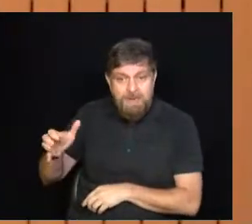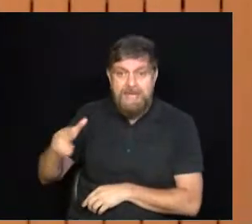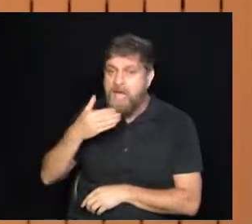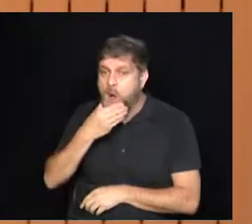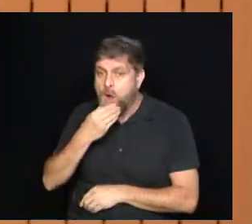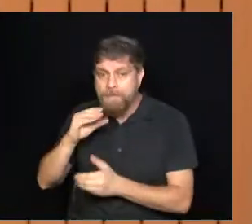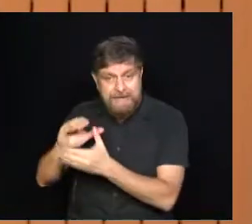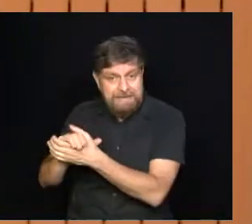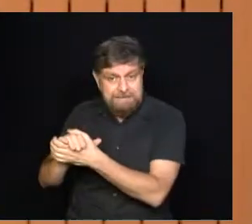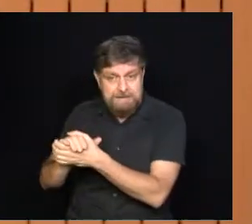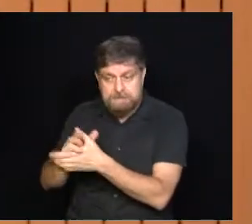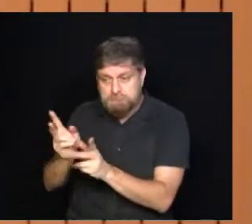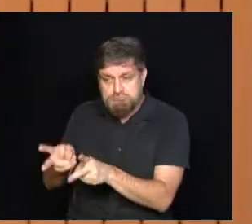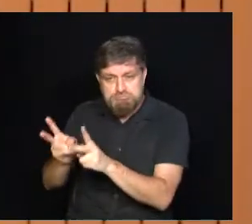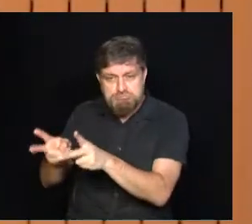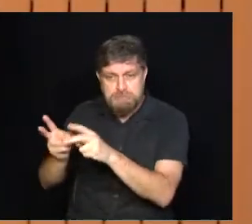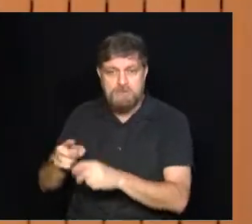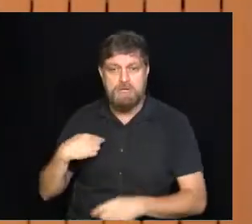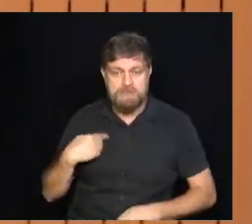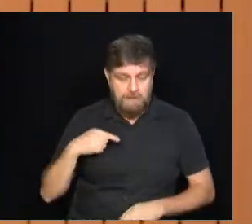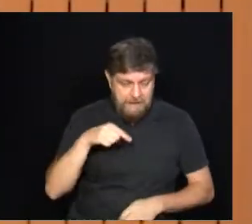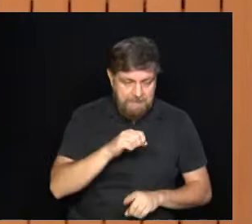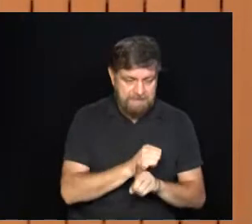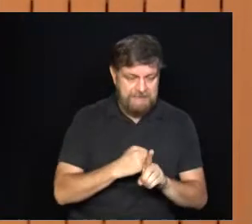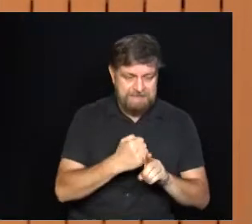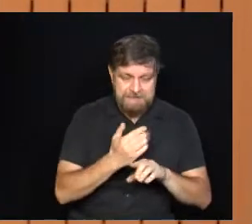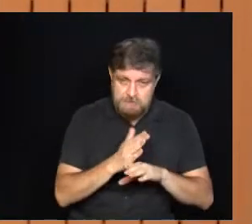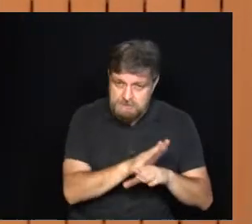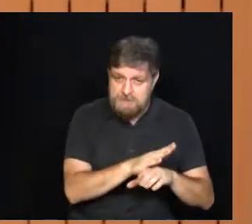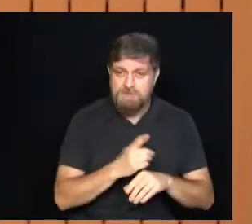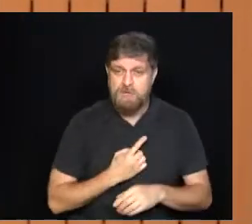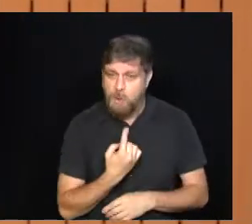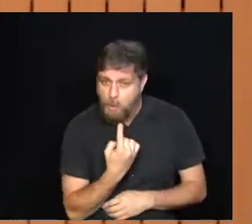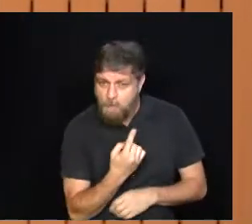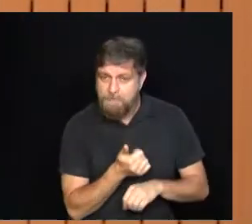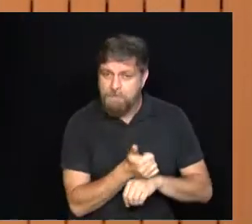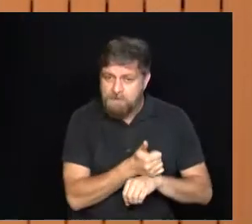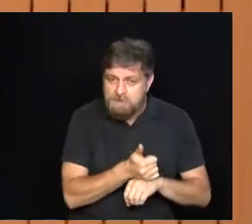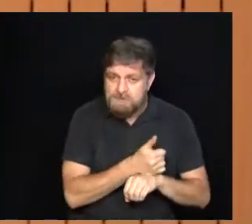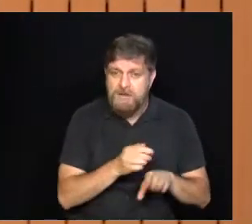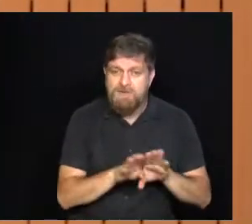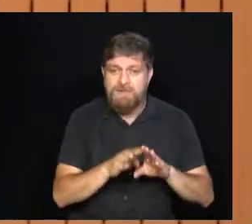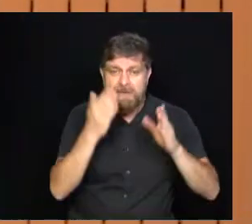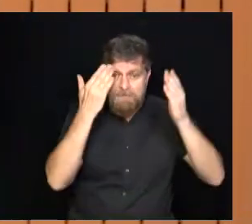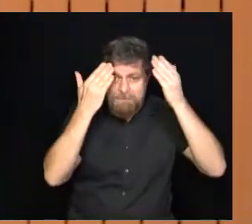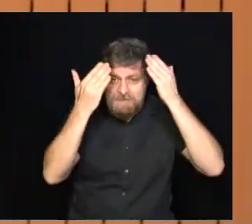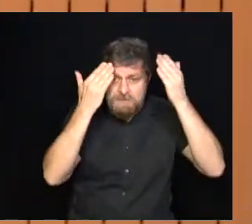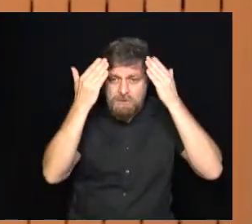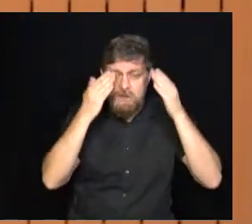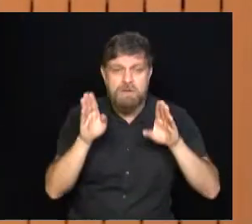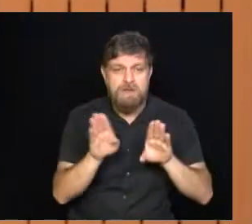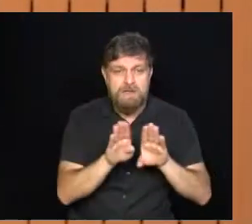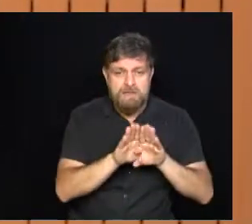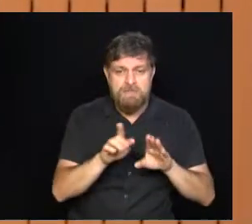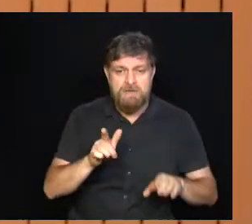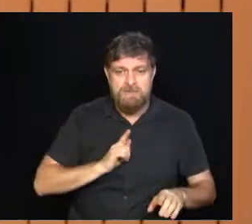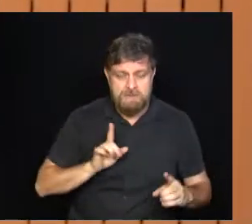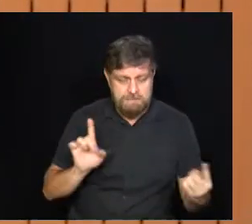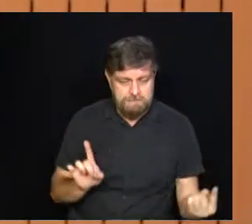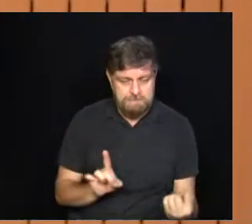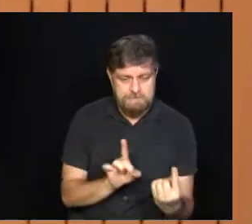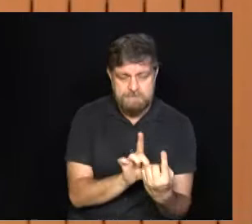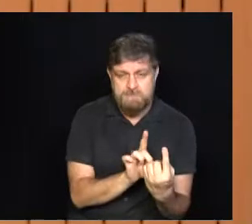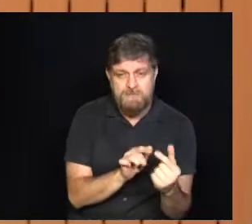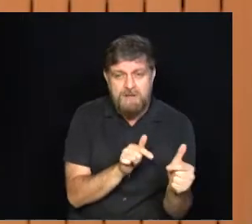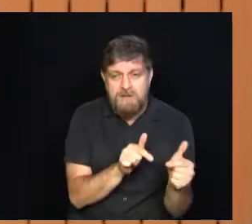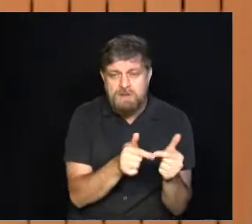os atendimentos com assistente social, nós temos uma assistente social, nós temos a psicóloga que passa por todo esse trabalho